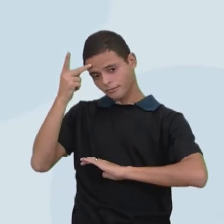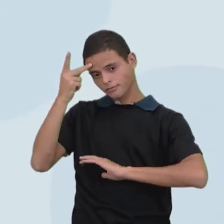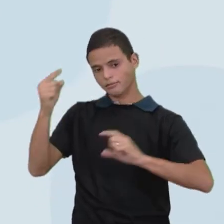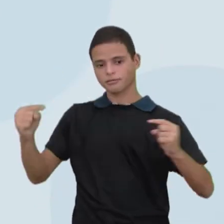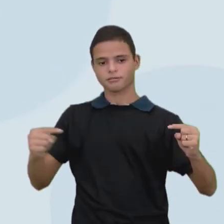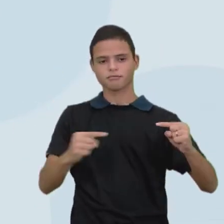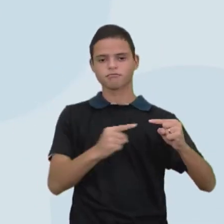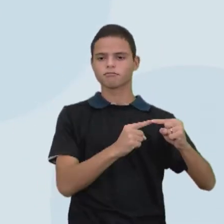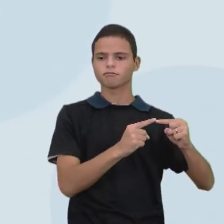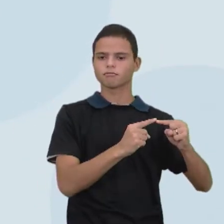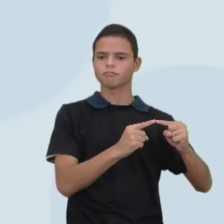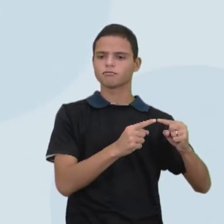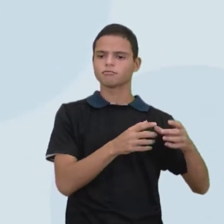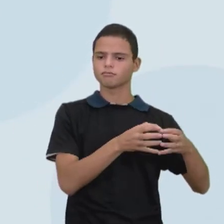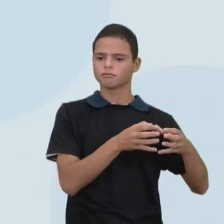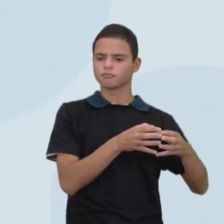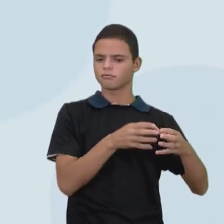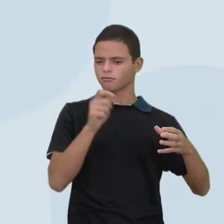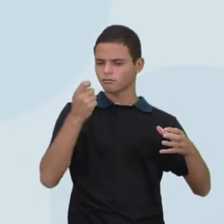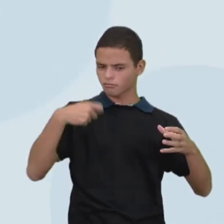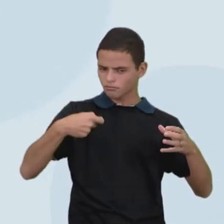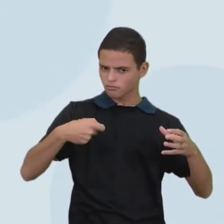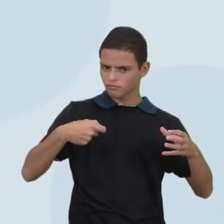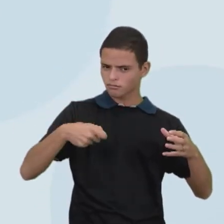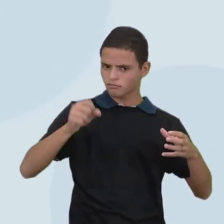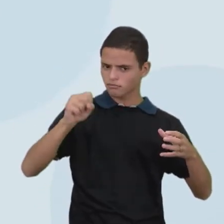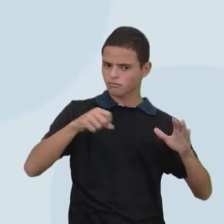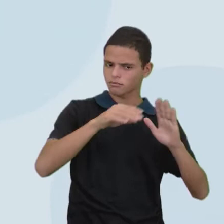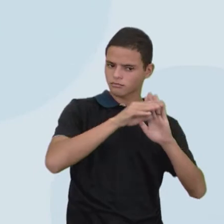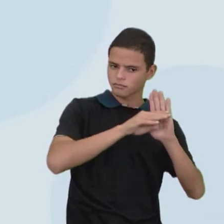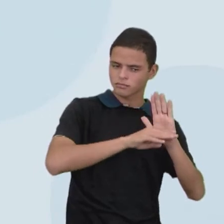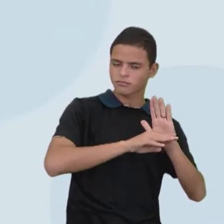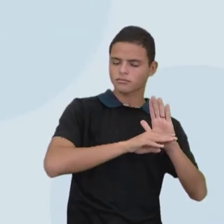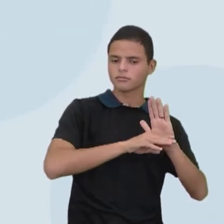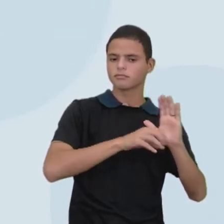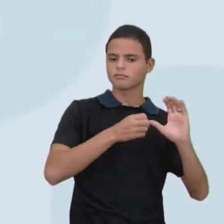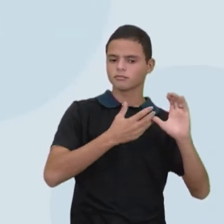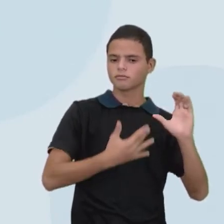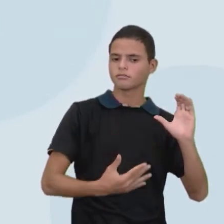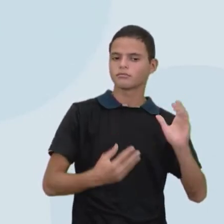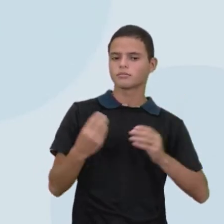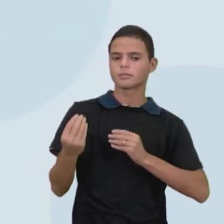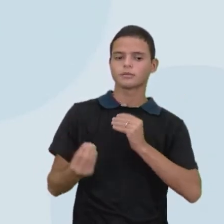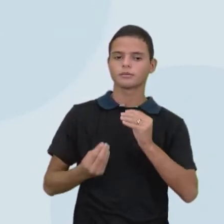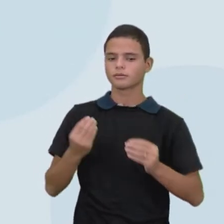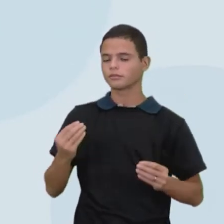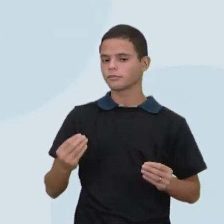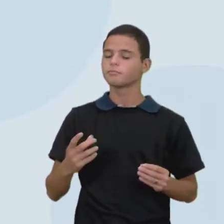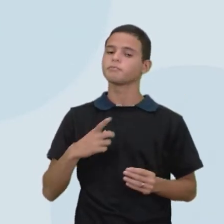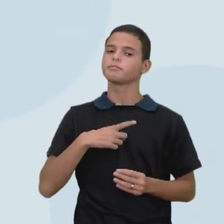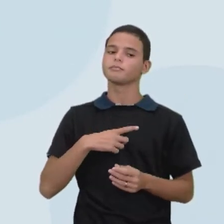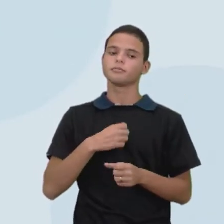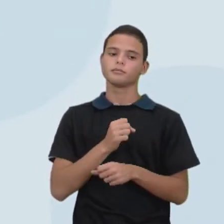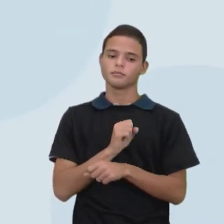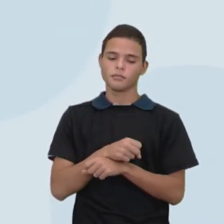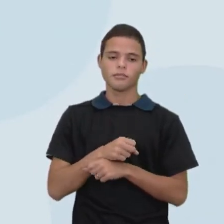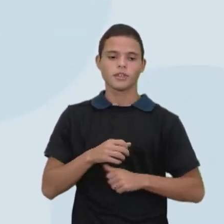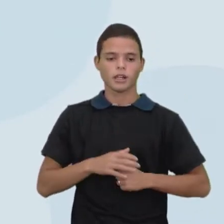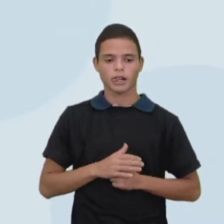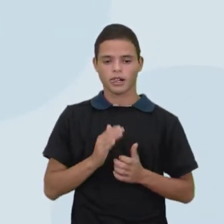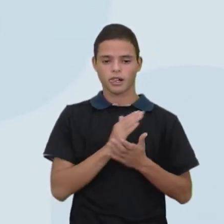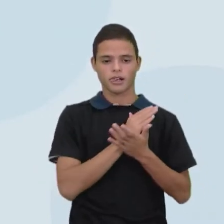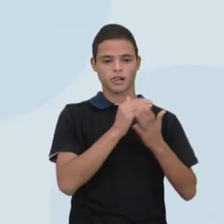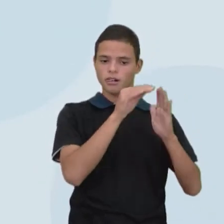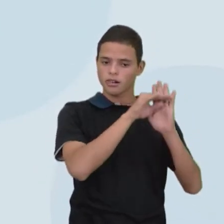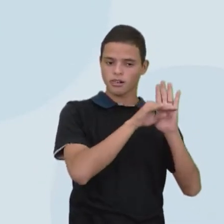dessa amostra. São necessários critérios? Será que eu preciso saber quem que vai participar? Como que eu vou fazer isso? Tem como? Tem. Sim, esses critérios